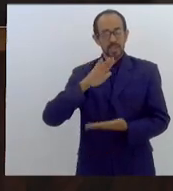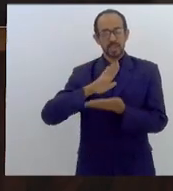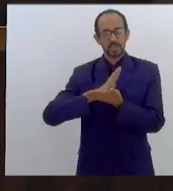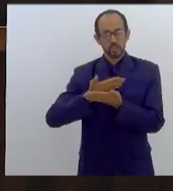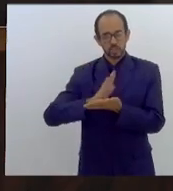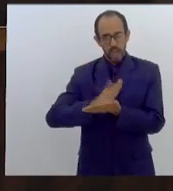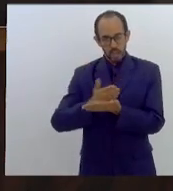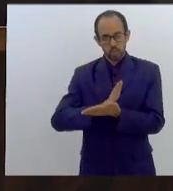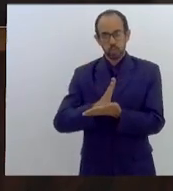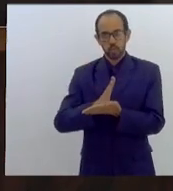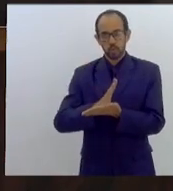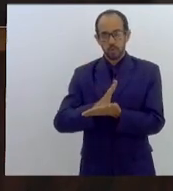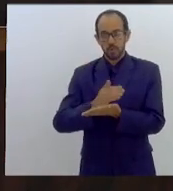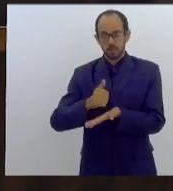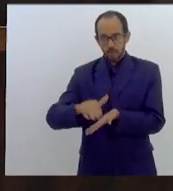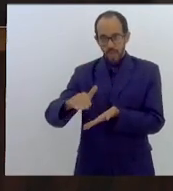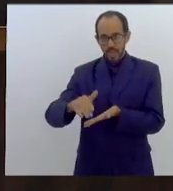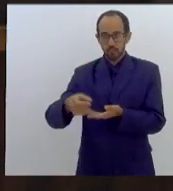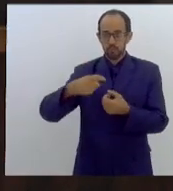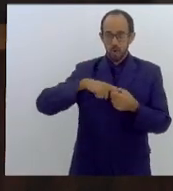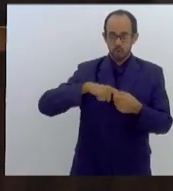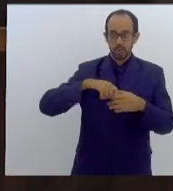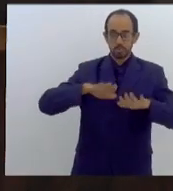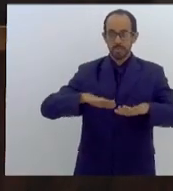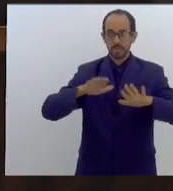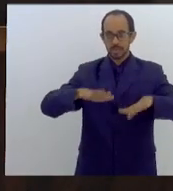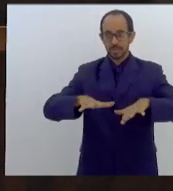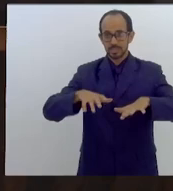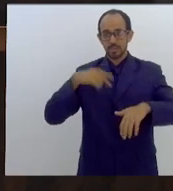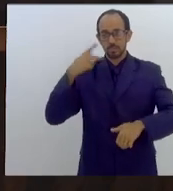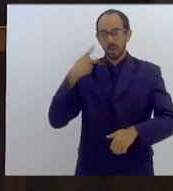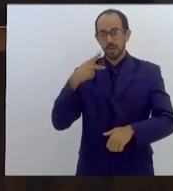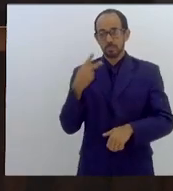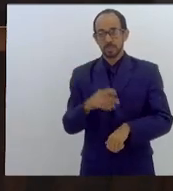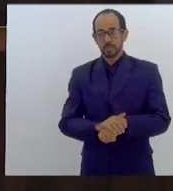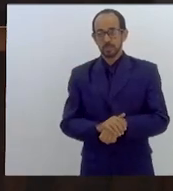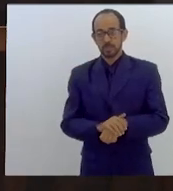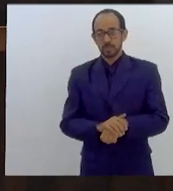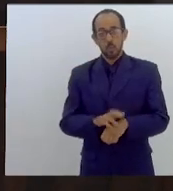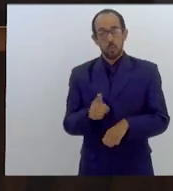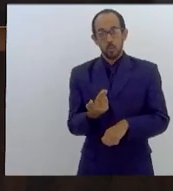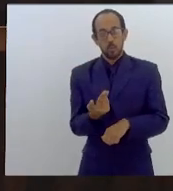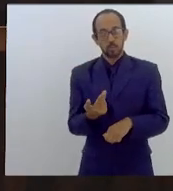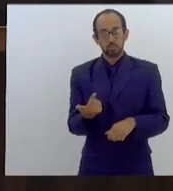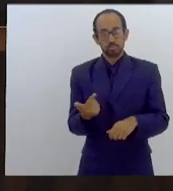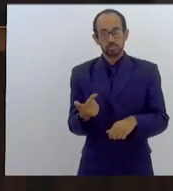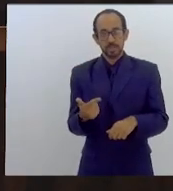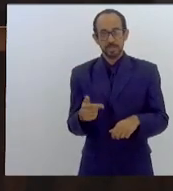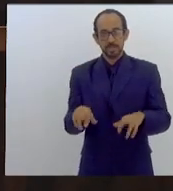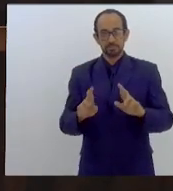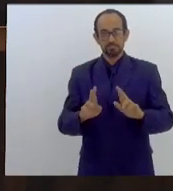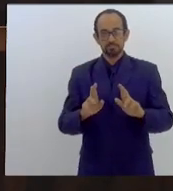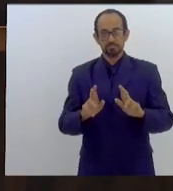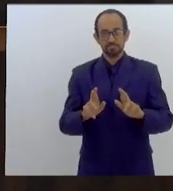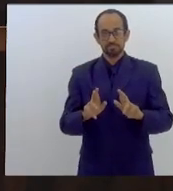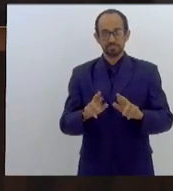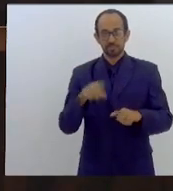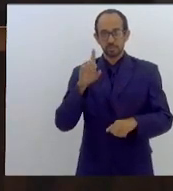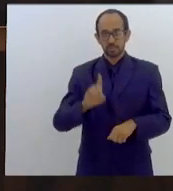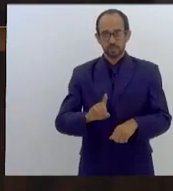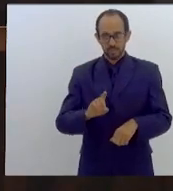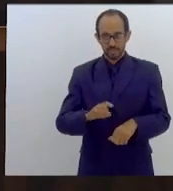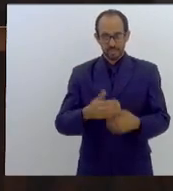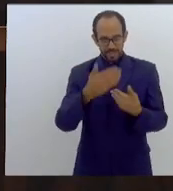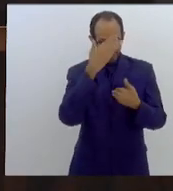volta, mas é o parlamento, porque, do contrário, não teria nenhuma expectativa do direito. Então, quero agradecer a